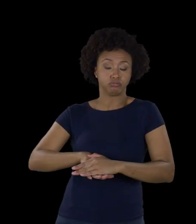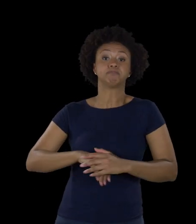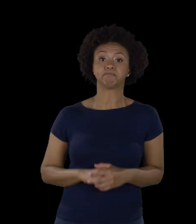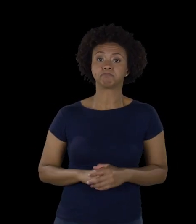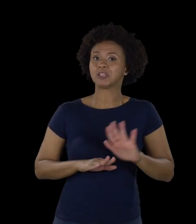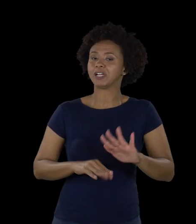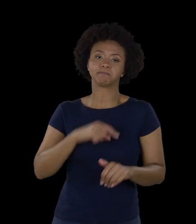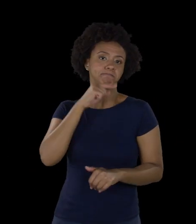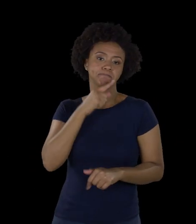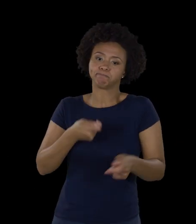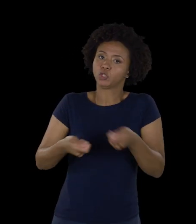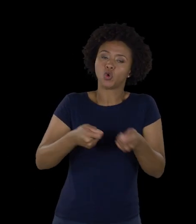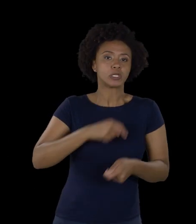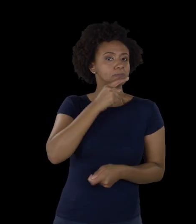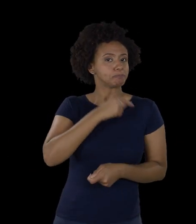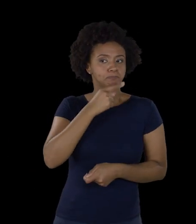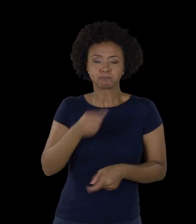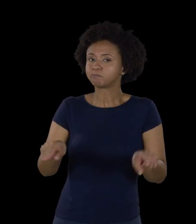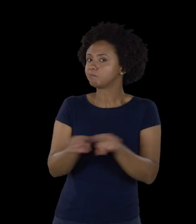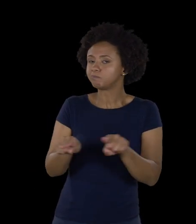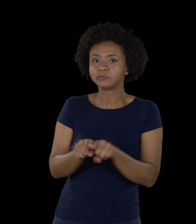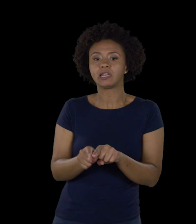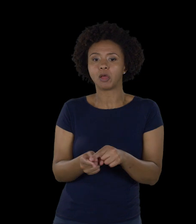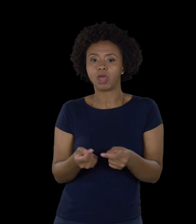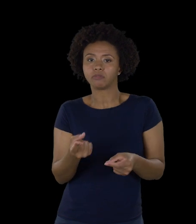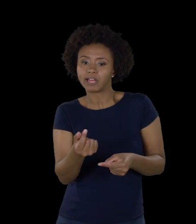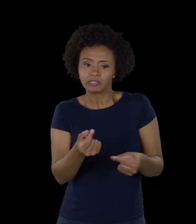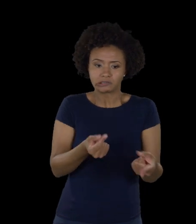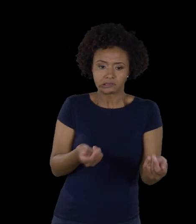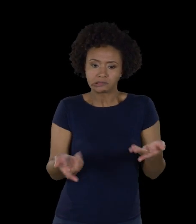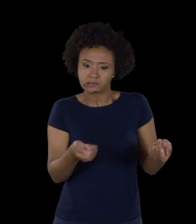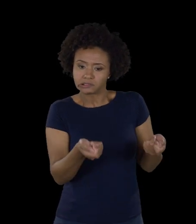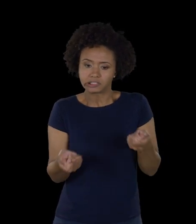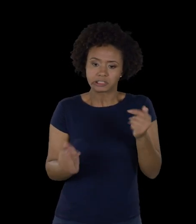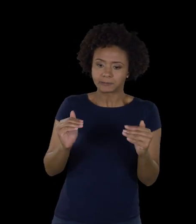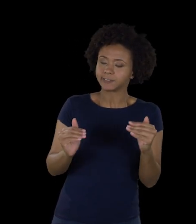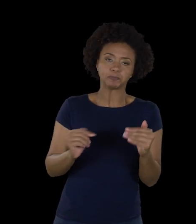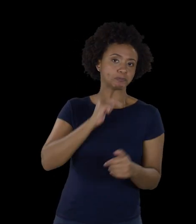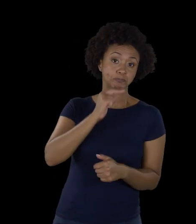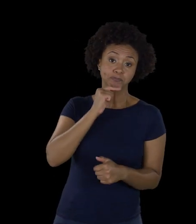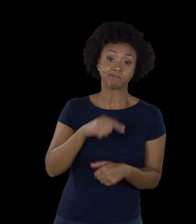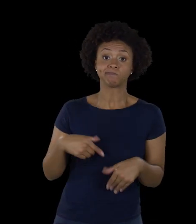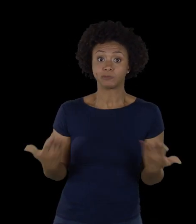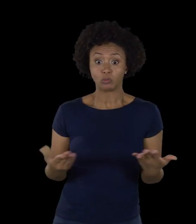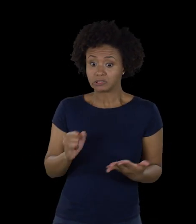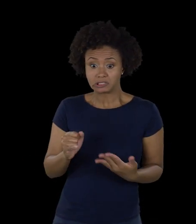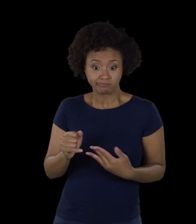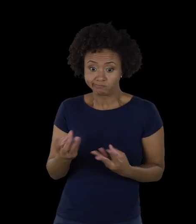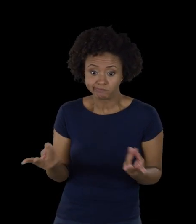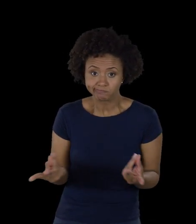não conseguiu controlar a inflação e muito menos equilibrar as finanças. Como não se conseguia dar